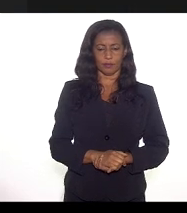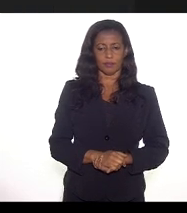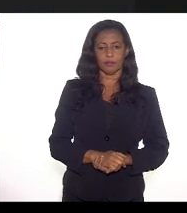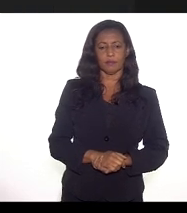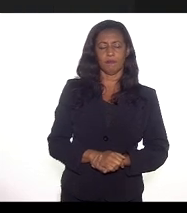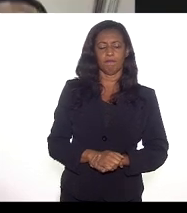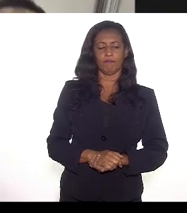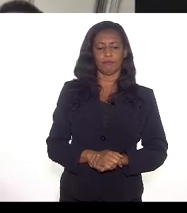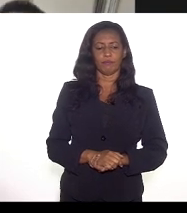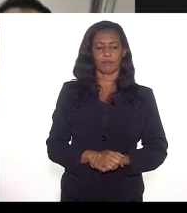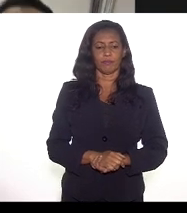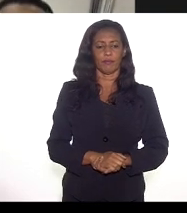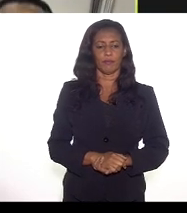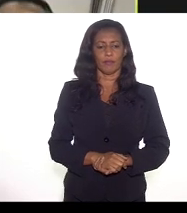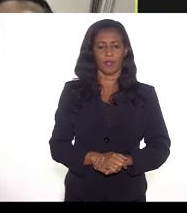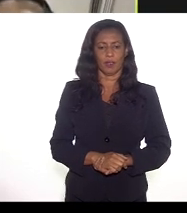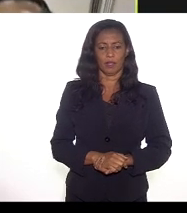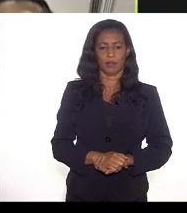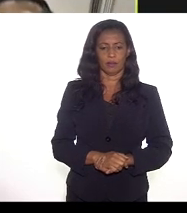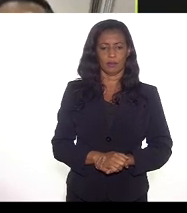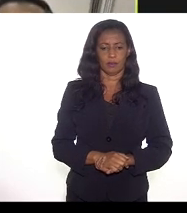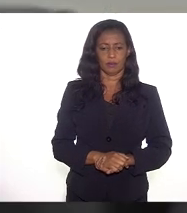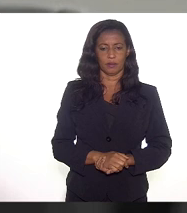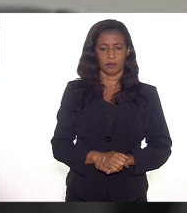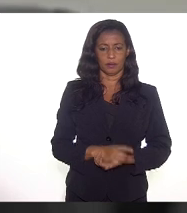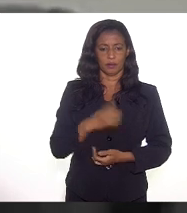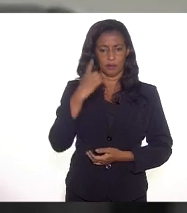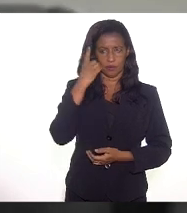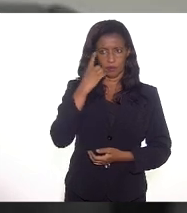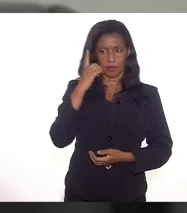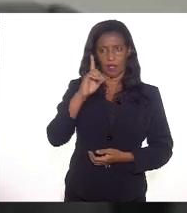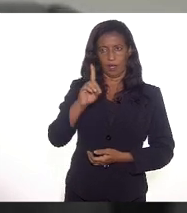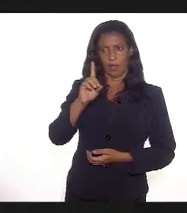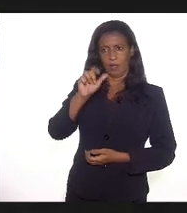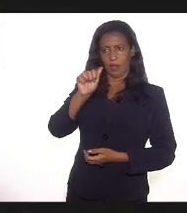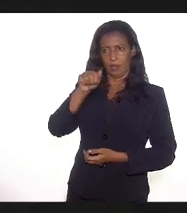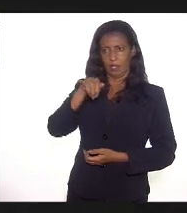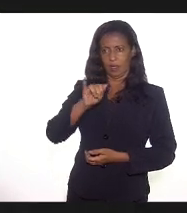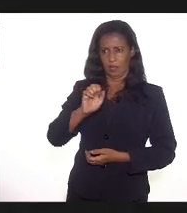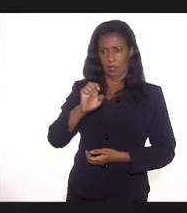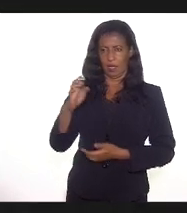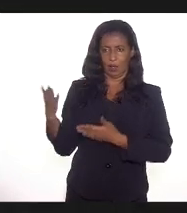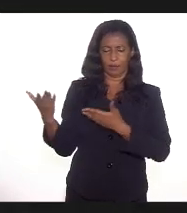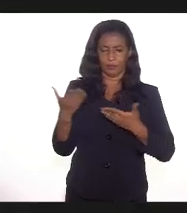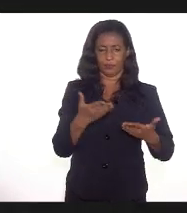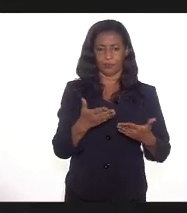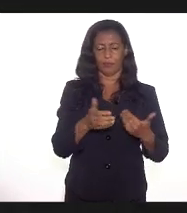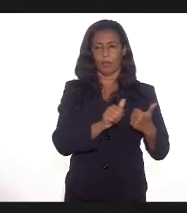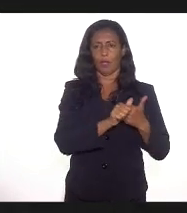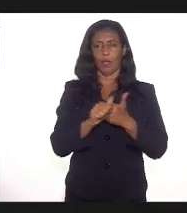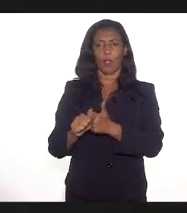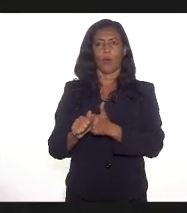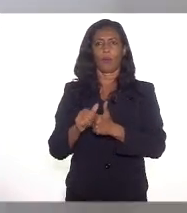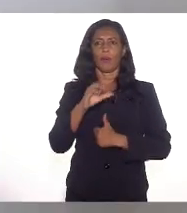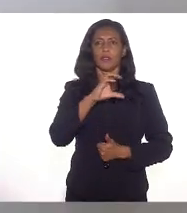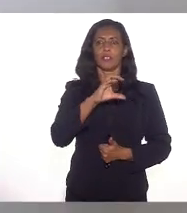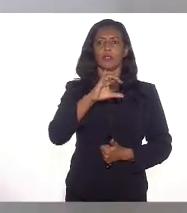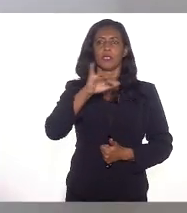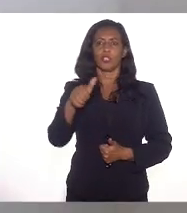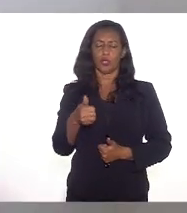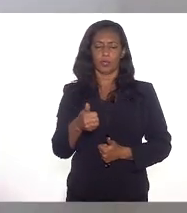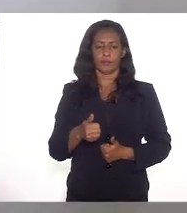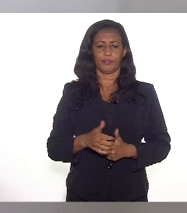Deputado Sérgio Fernandes. Não, Daniel, senhor Daniel está na área. Sérgio. Acompanho a presidência da CJ. Desculpa, Sérgio. CJ,